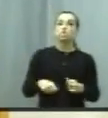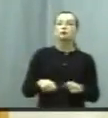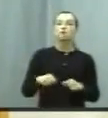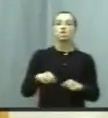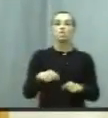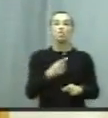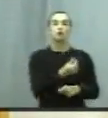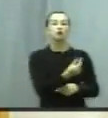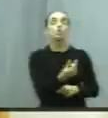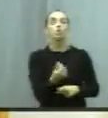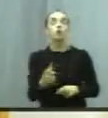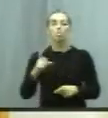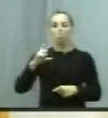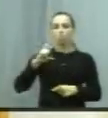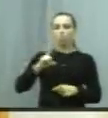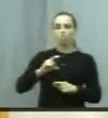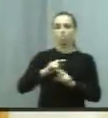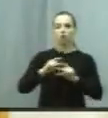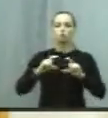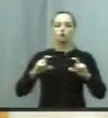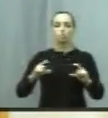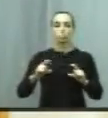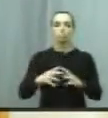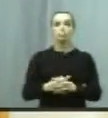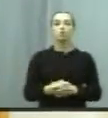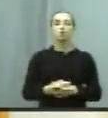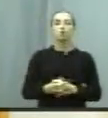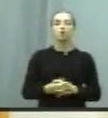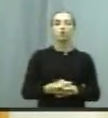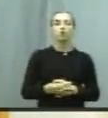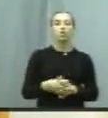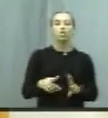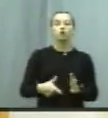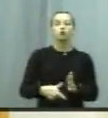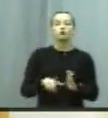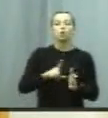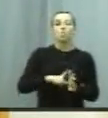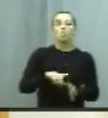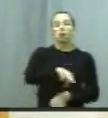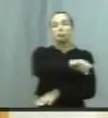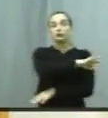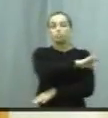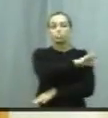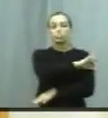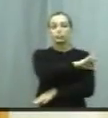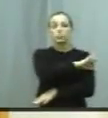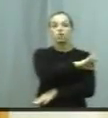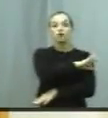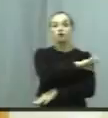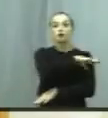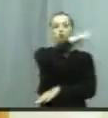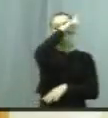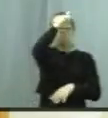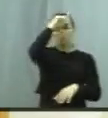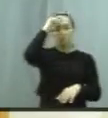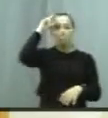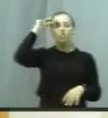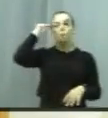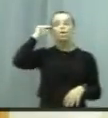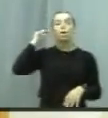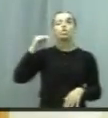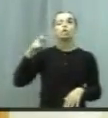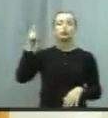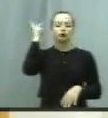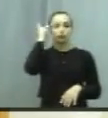tarifa além disso ontem o prefeito esteve reunido com a presidente dilma o prefeito haddad que é o presidente da